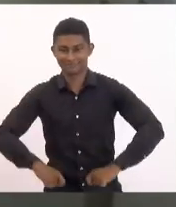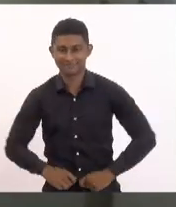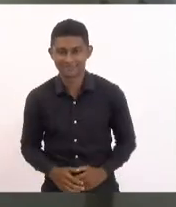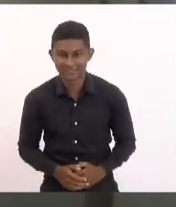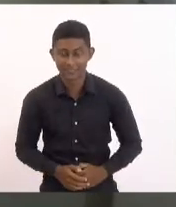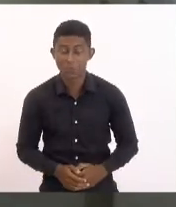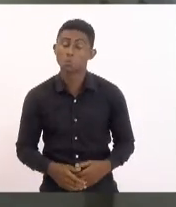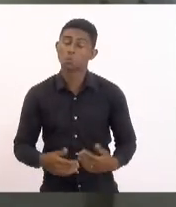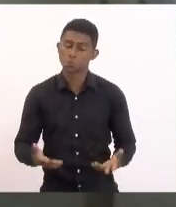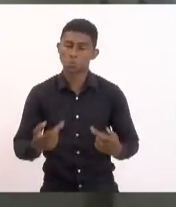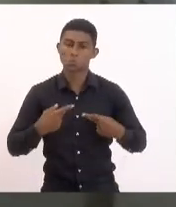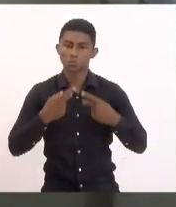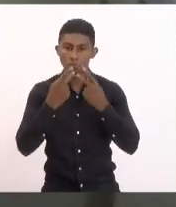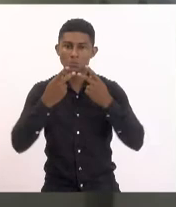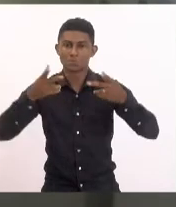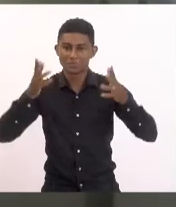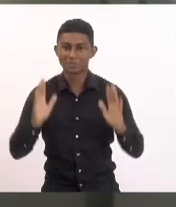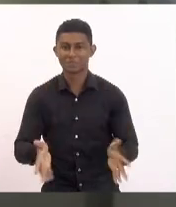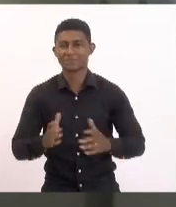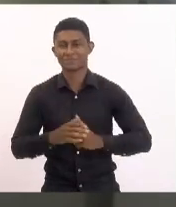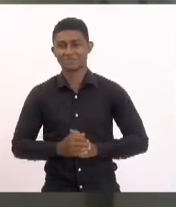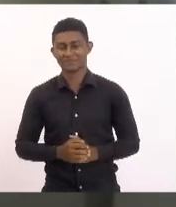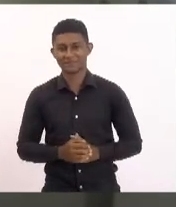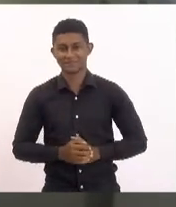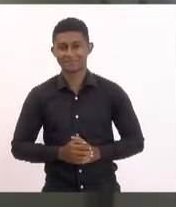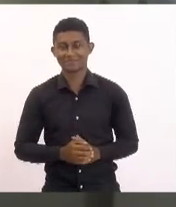Dito isso, senhora presidente,